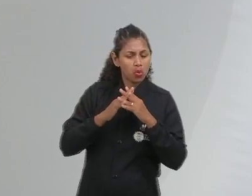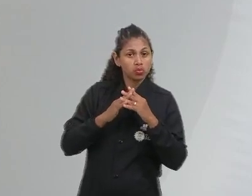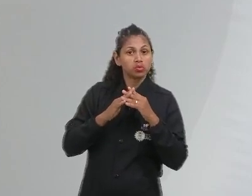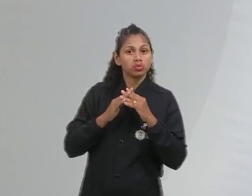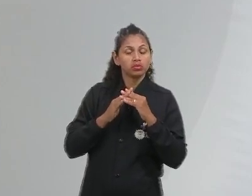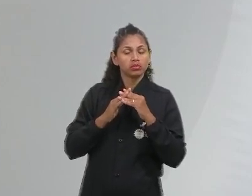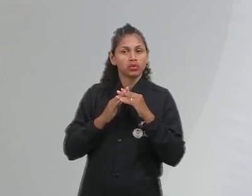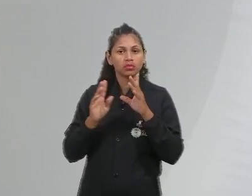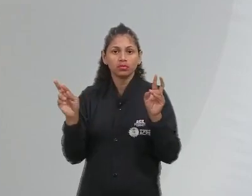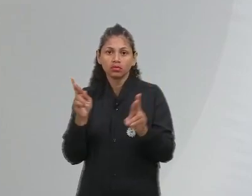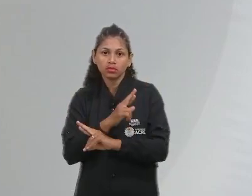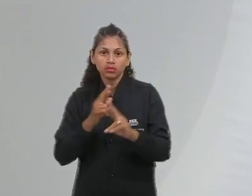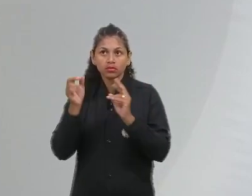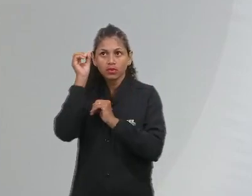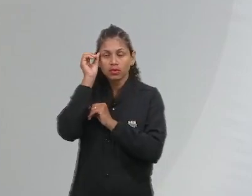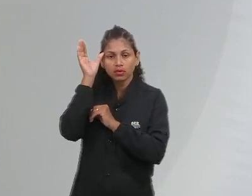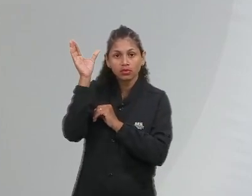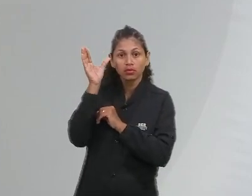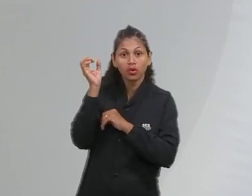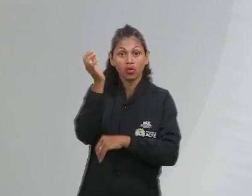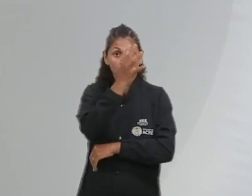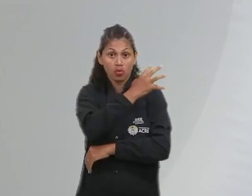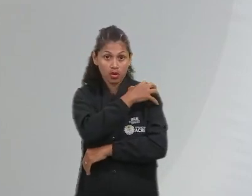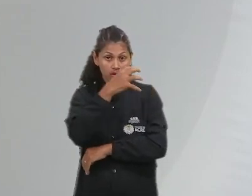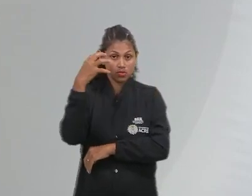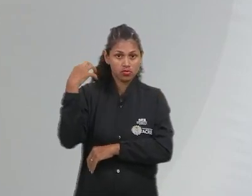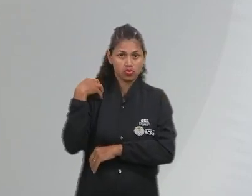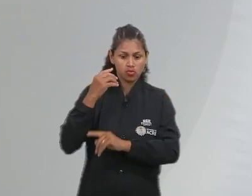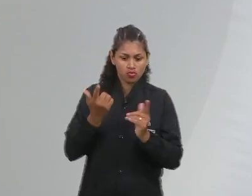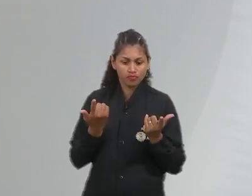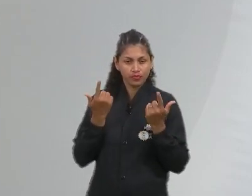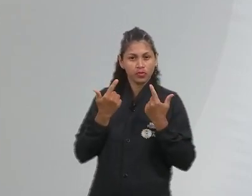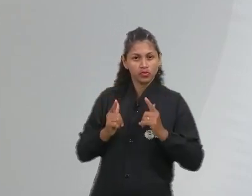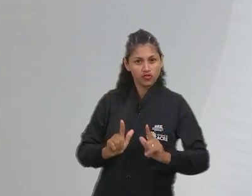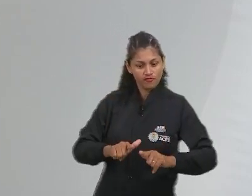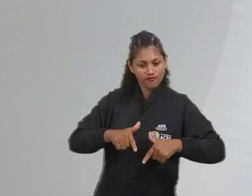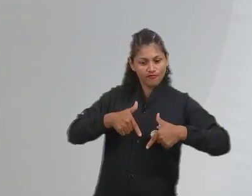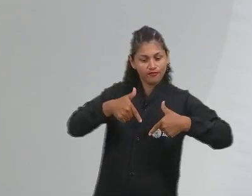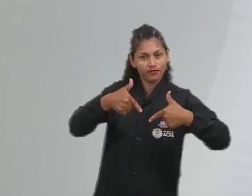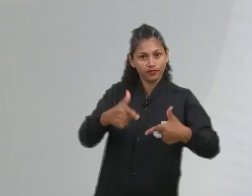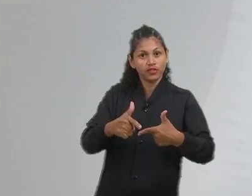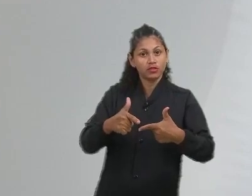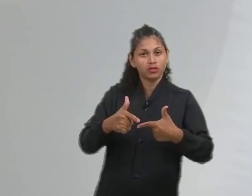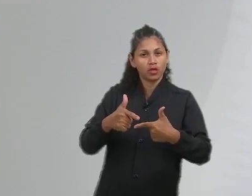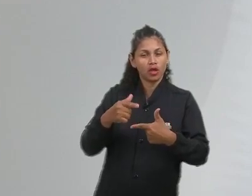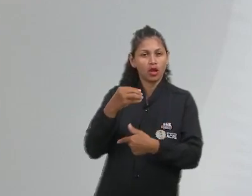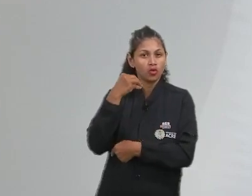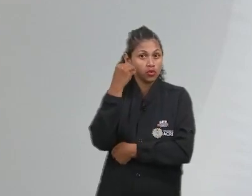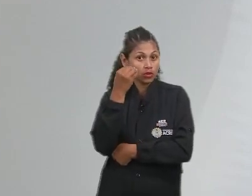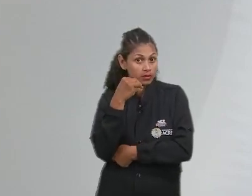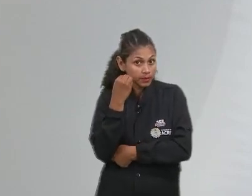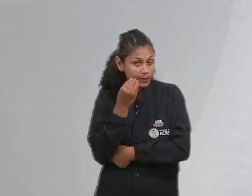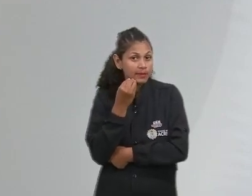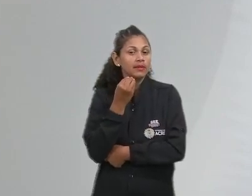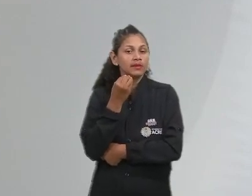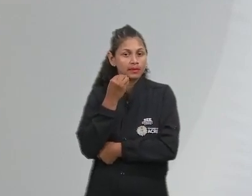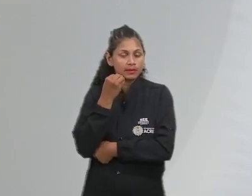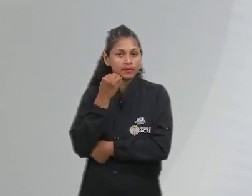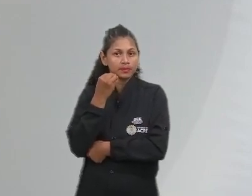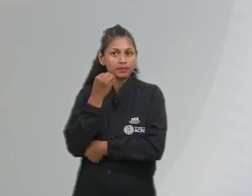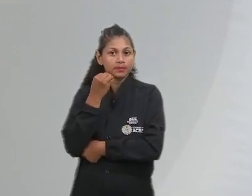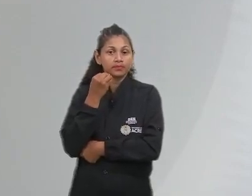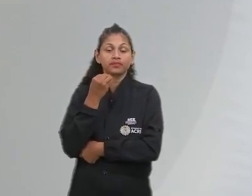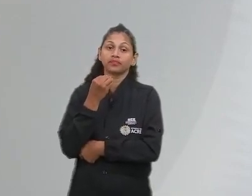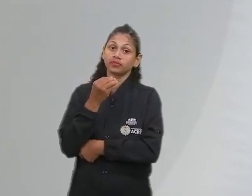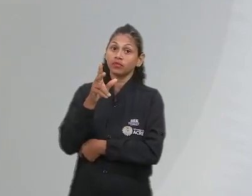o Aristóteles defendia justamente as ideias empíricas, o pensamento mais voltado para o empirismo,